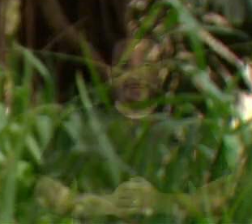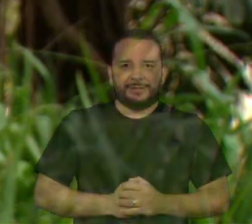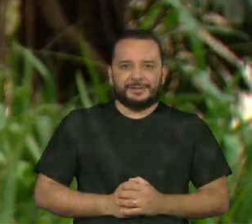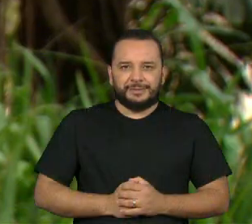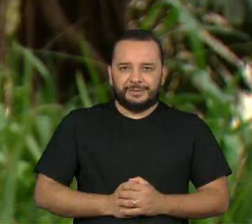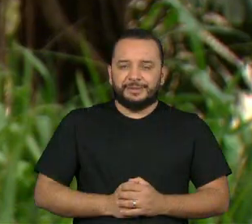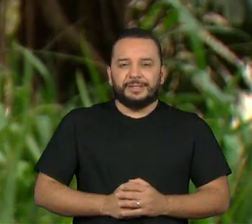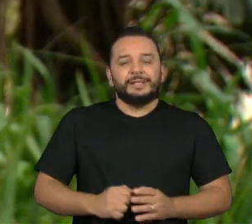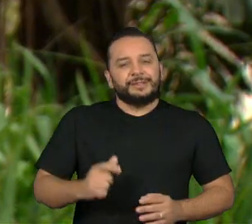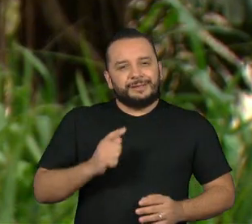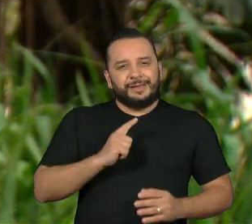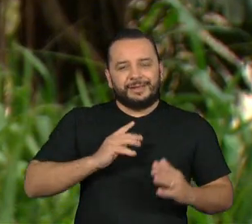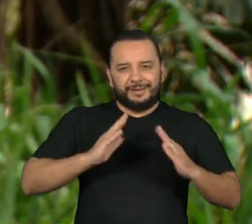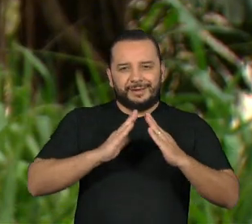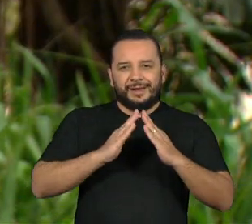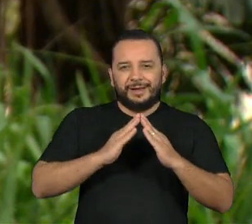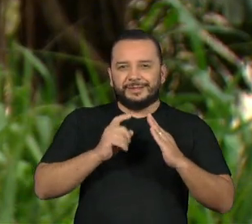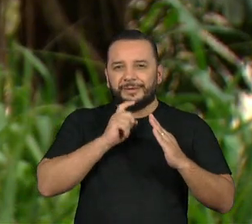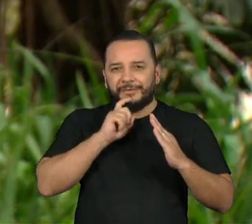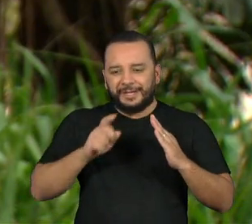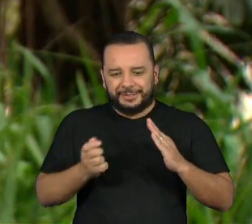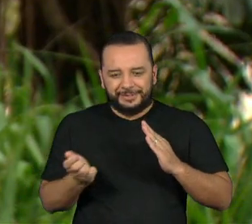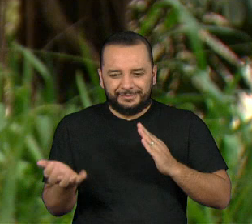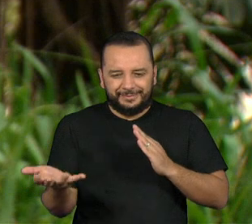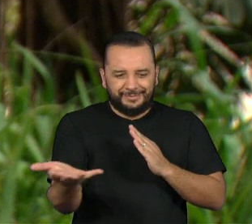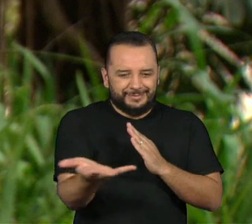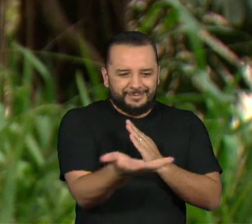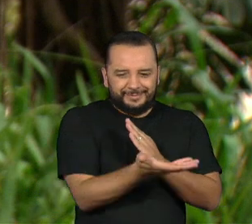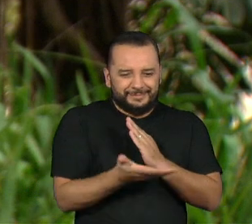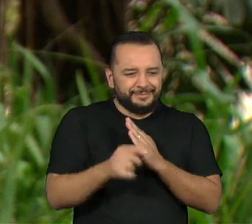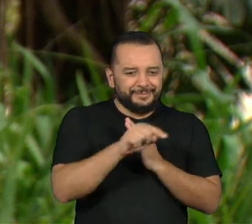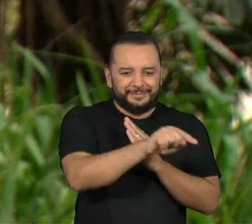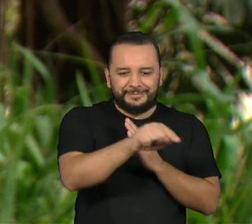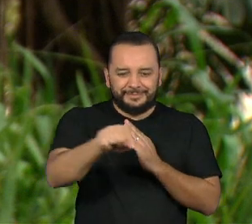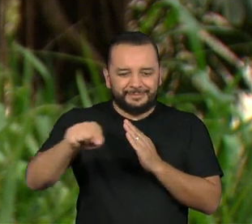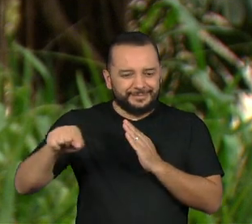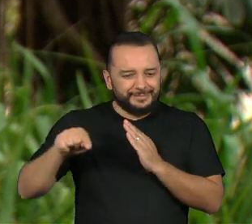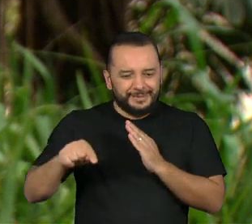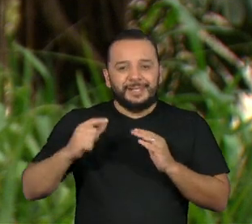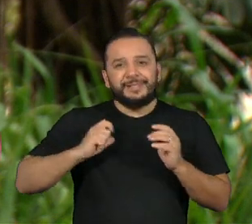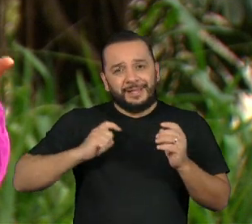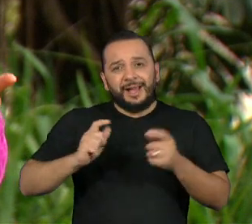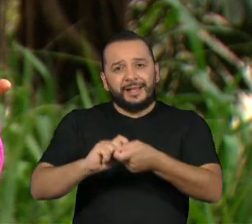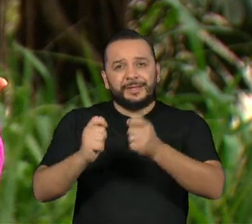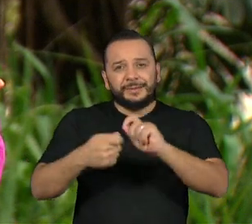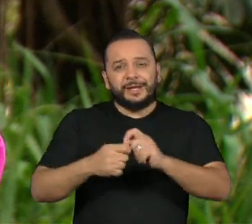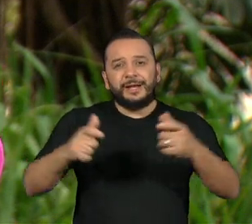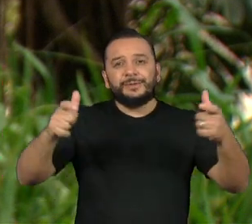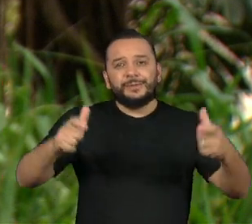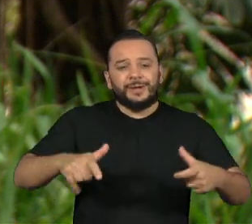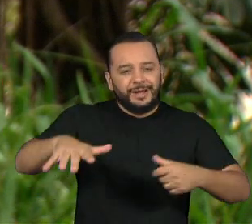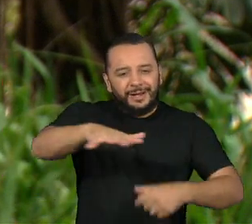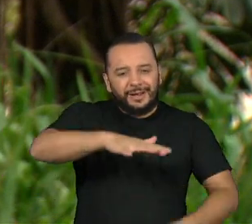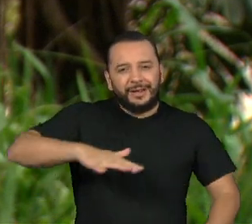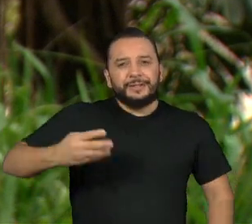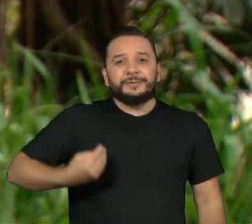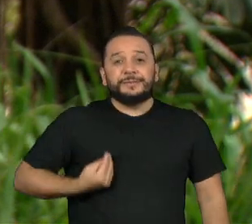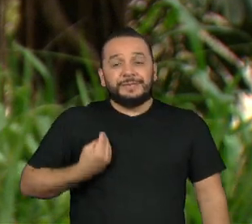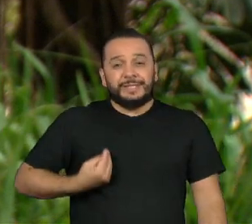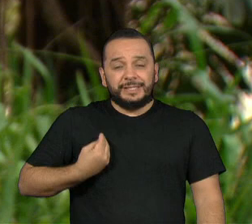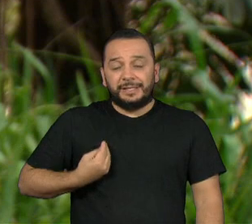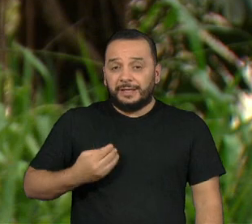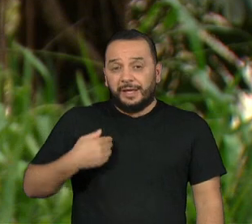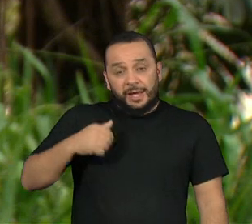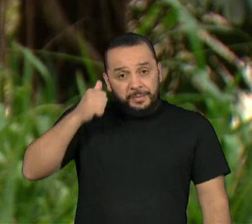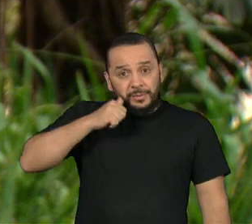Um pequeno gramado no quintal de casa pode ser transformado em um lugar cheio de vida. A permacultora